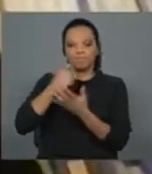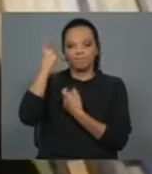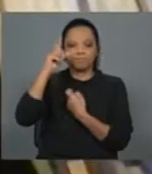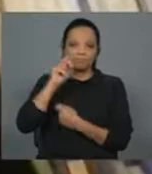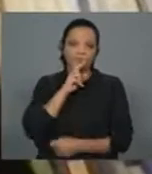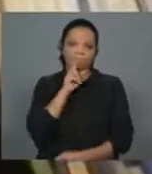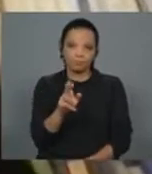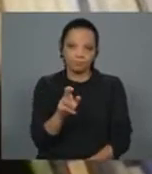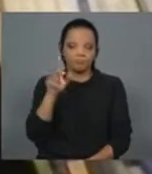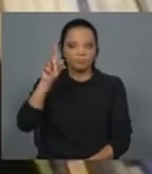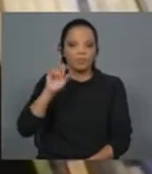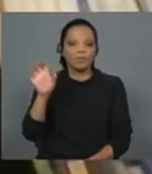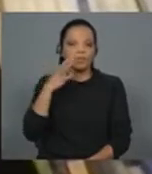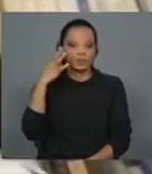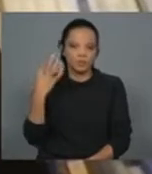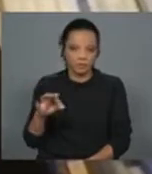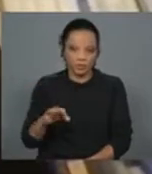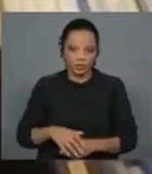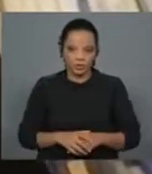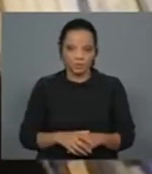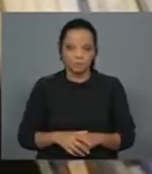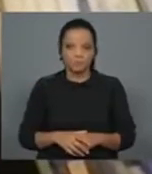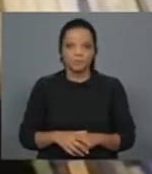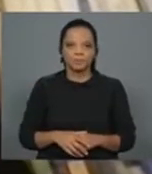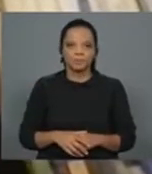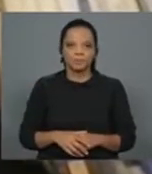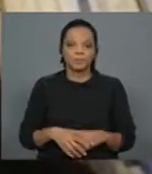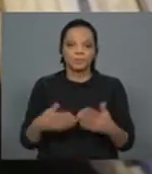resposta também de uma forma simples. Portanto,